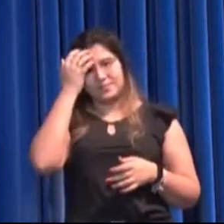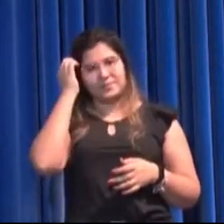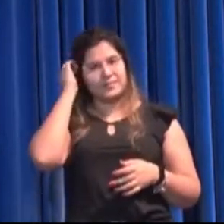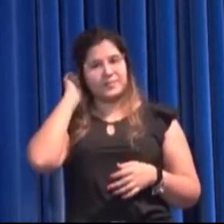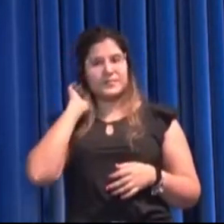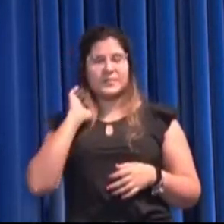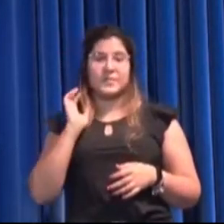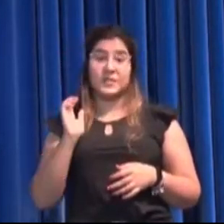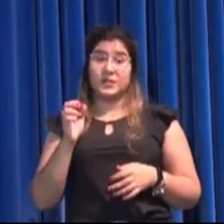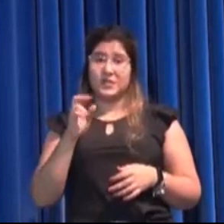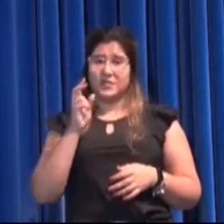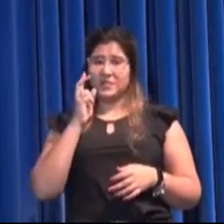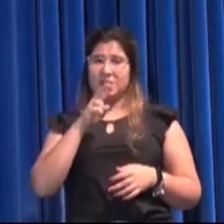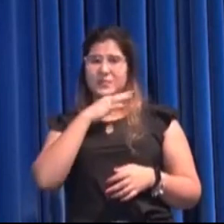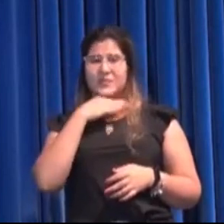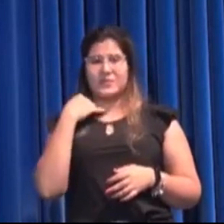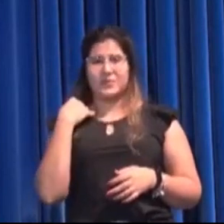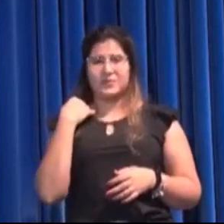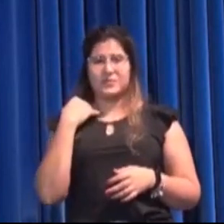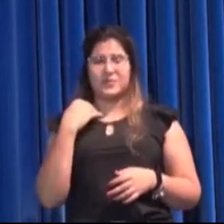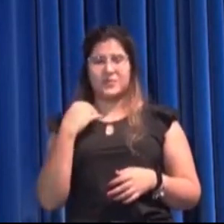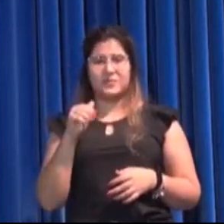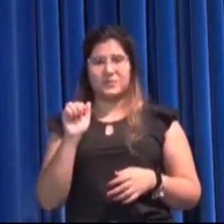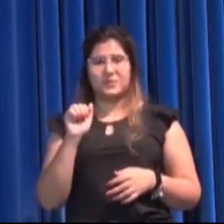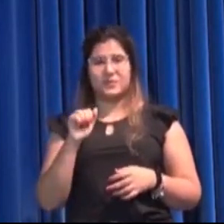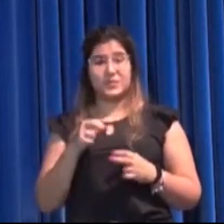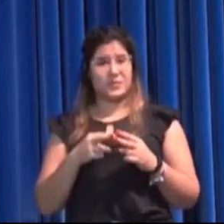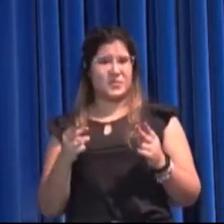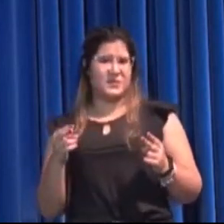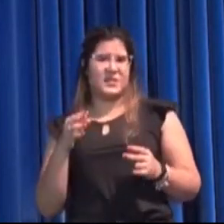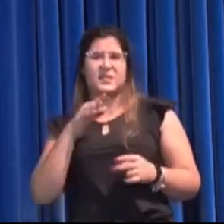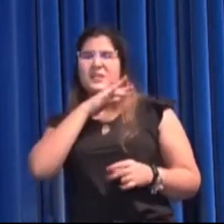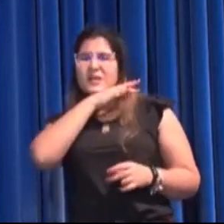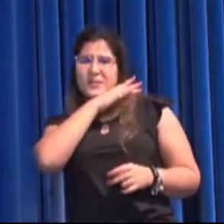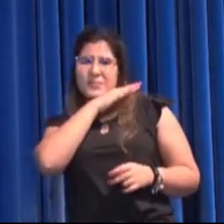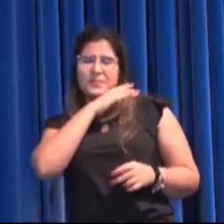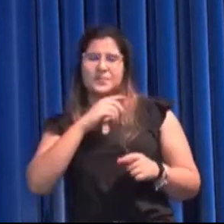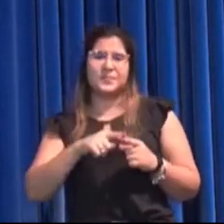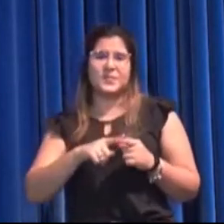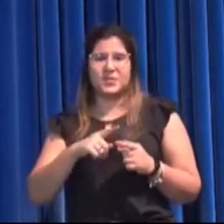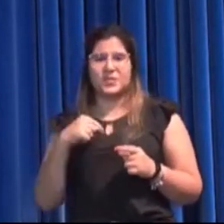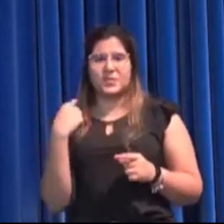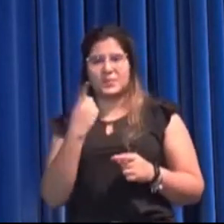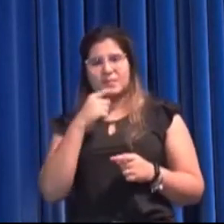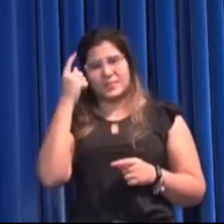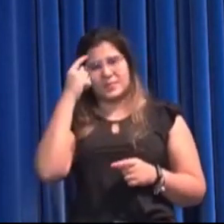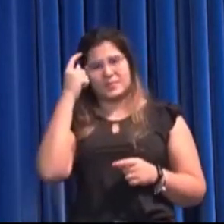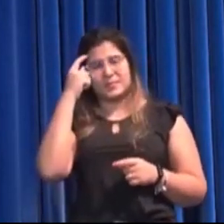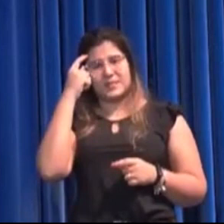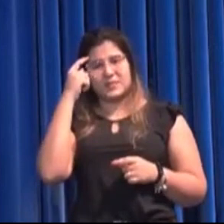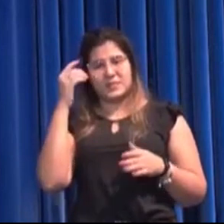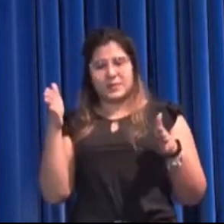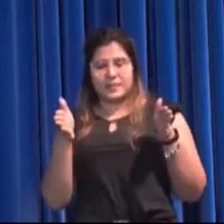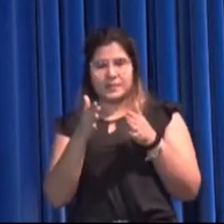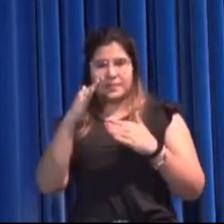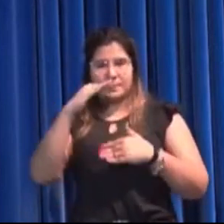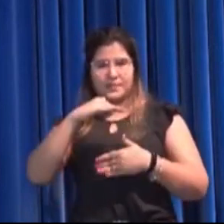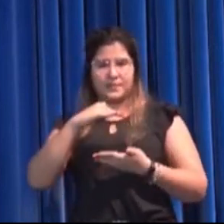Nós vemos a morte como uma coisa muito ruim, porque a nossa mente é limitada ao aqui e